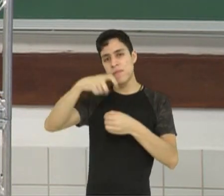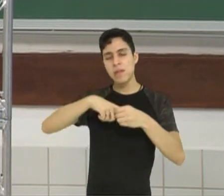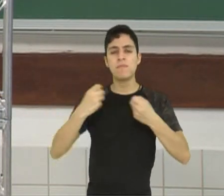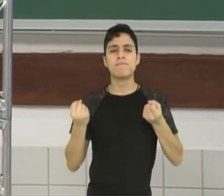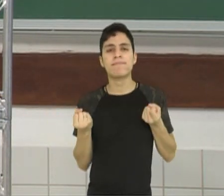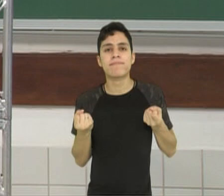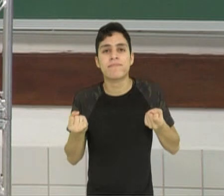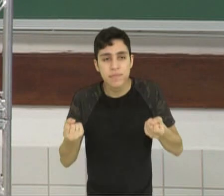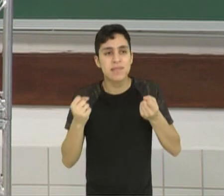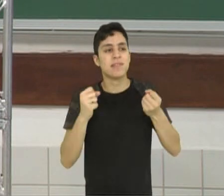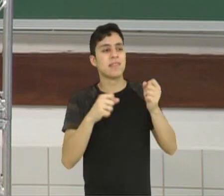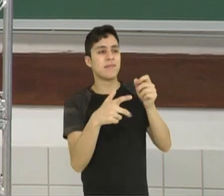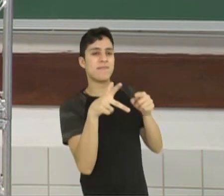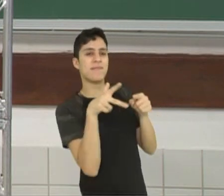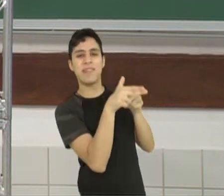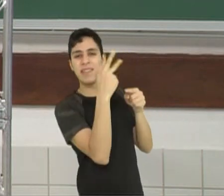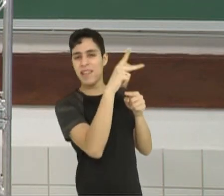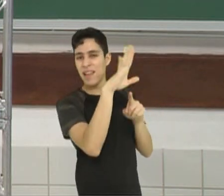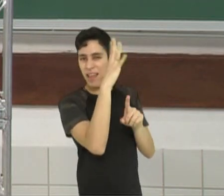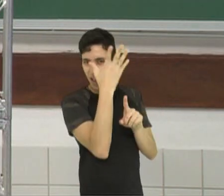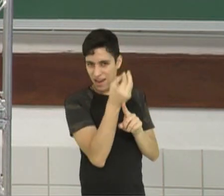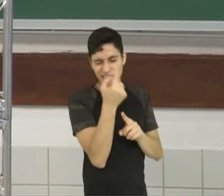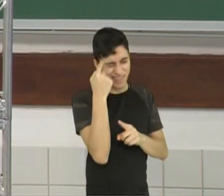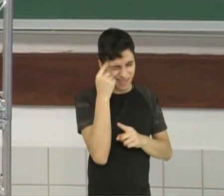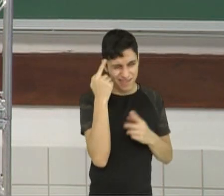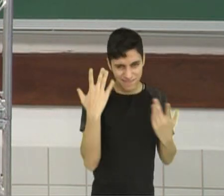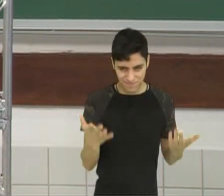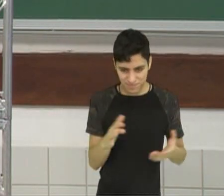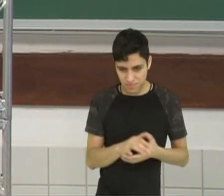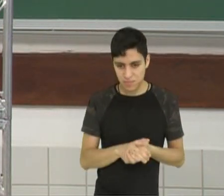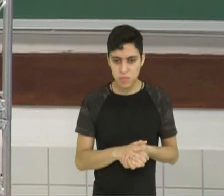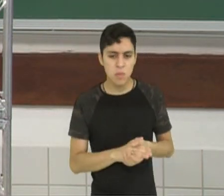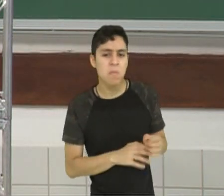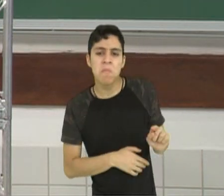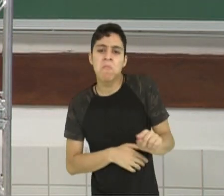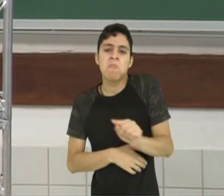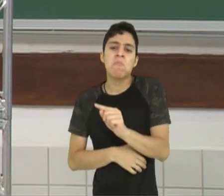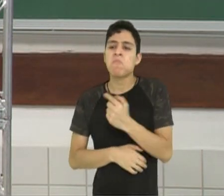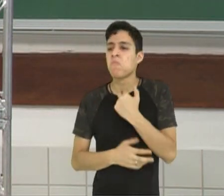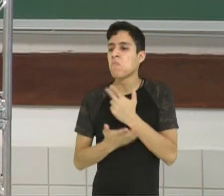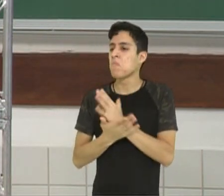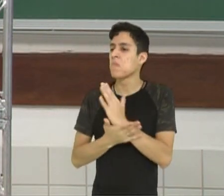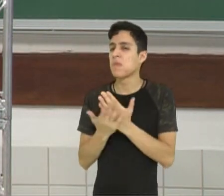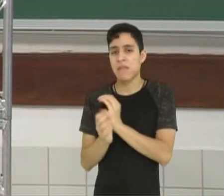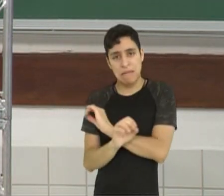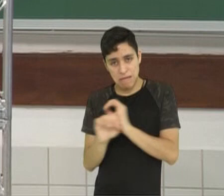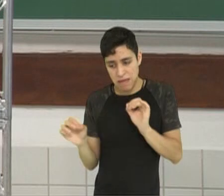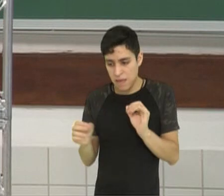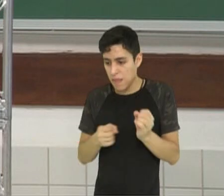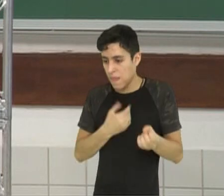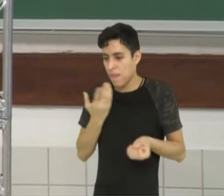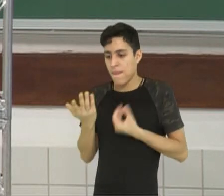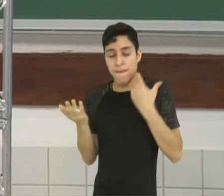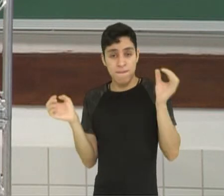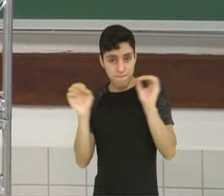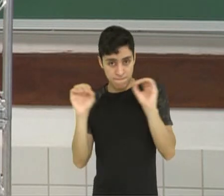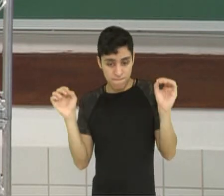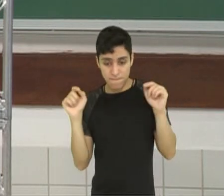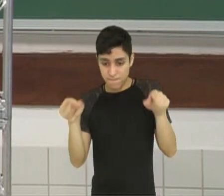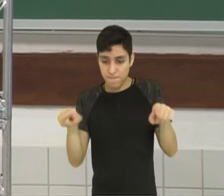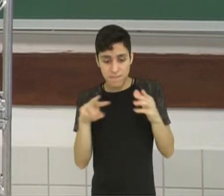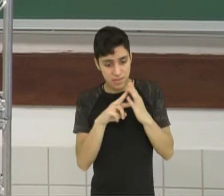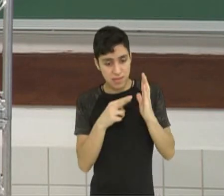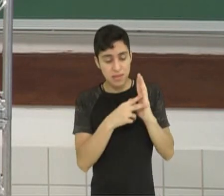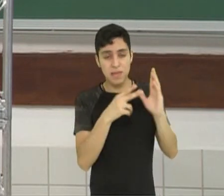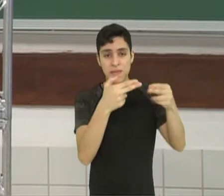com a intervenção artística do Paulo Bruschi, né? Então, enquanto alguém não se incomodou com aquilo e não reagiu, a faixa ficou ali